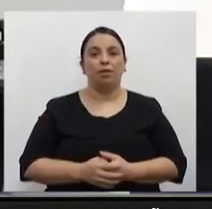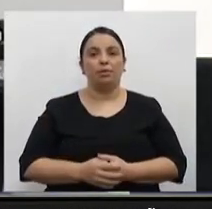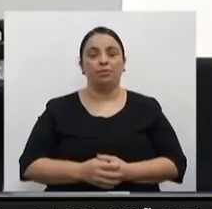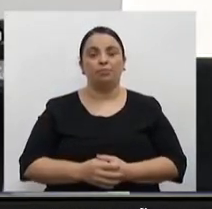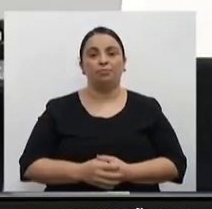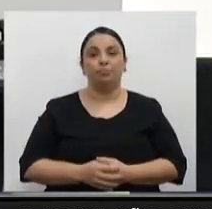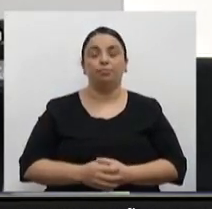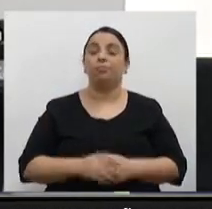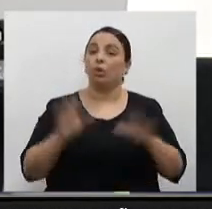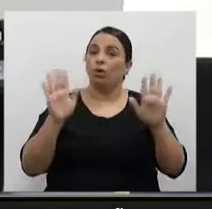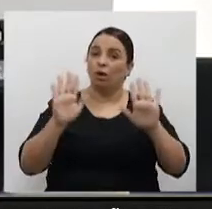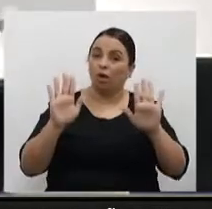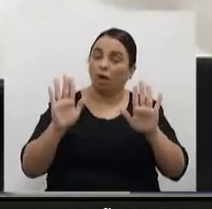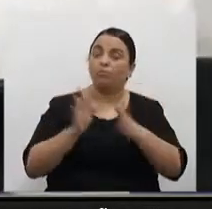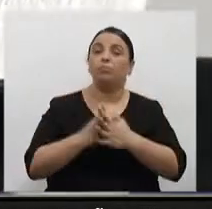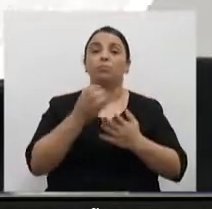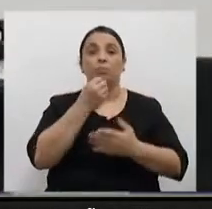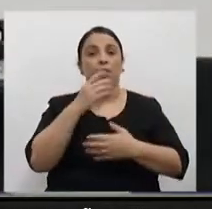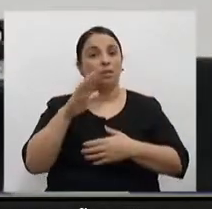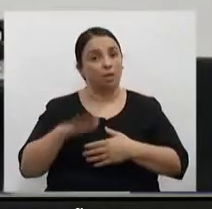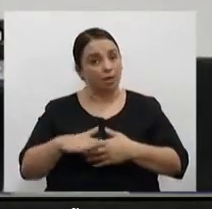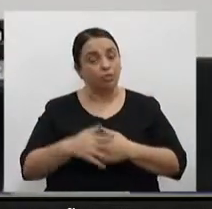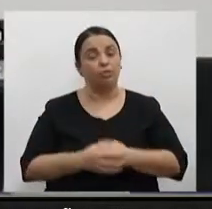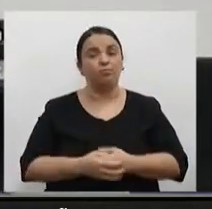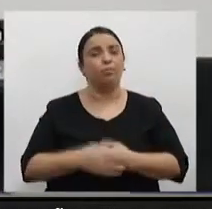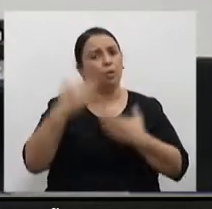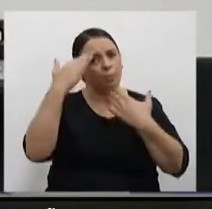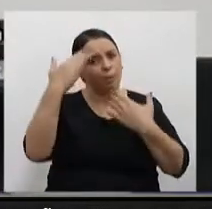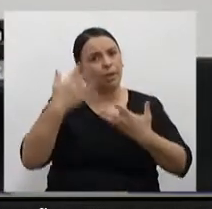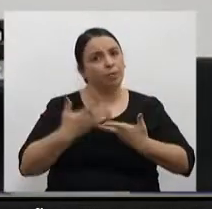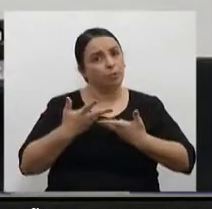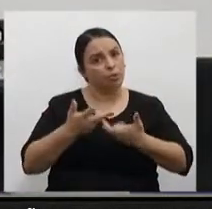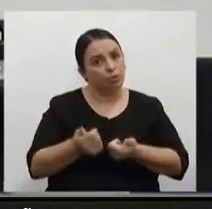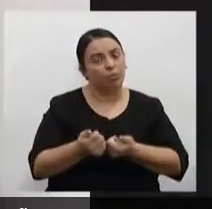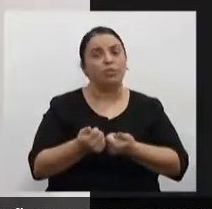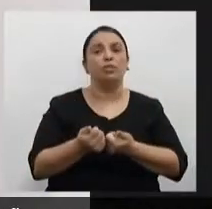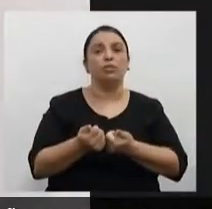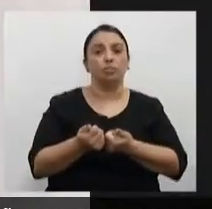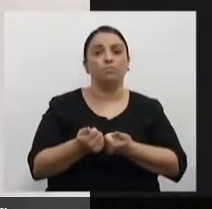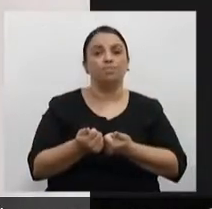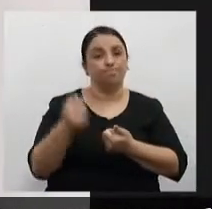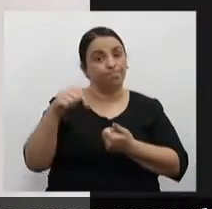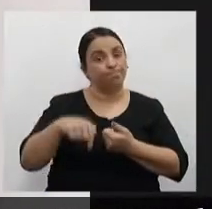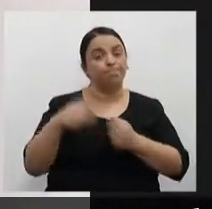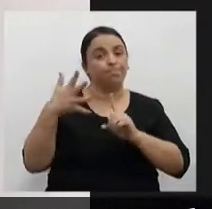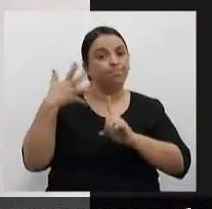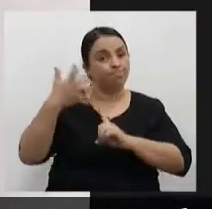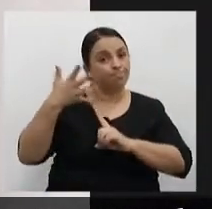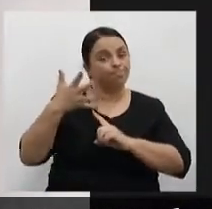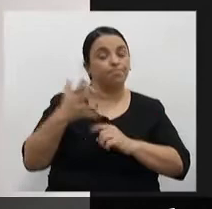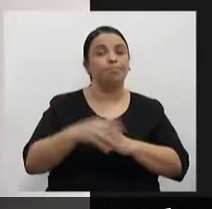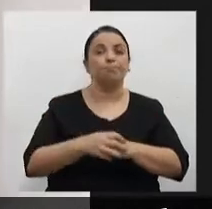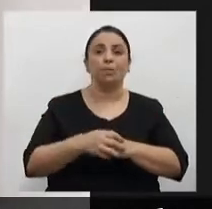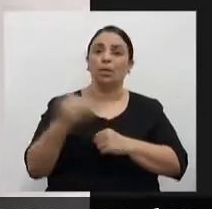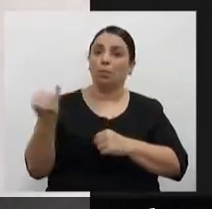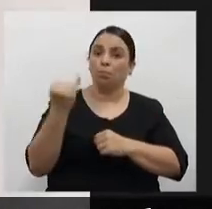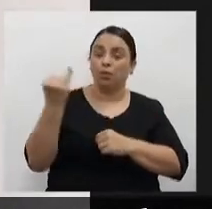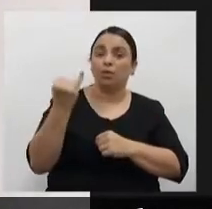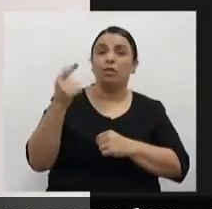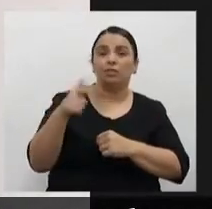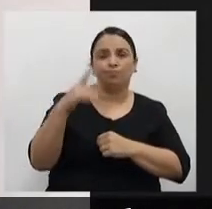Olá a todos, boa tarde. Obrigado pelo convite, pela oportunidade de estar aqui. É muito importante essa